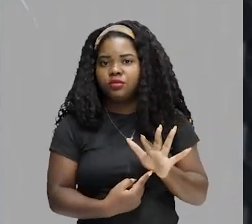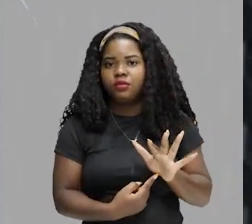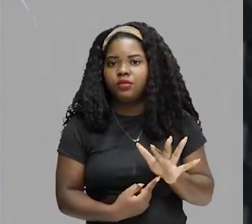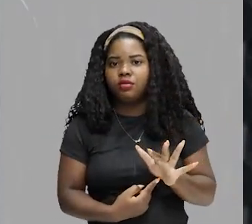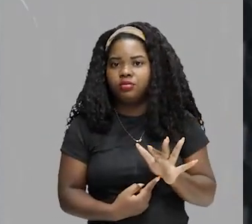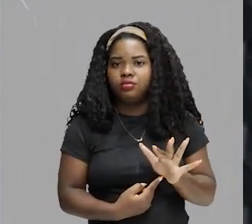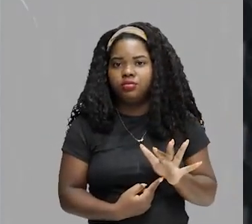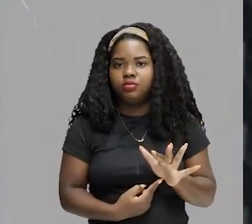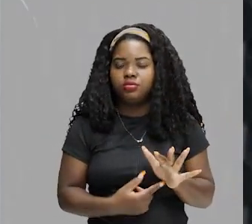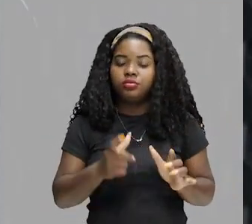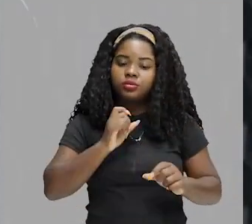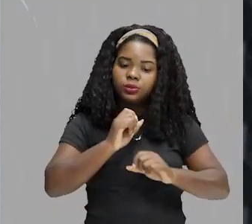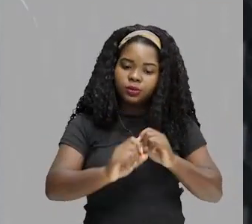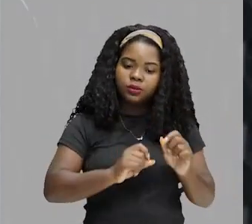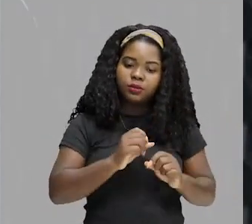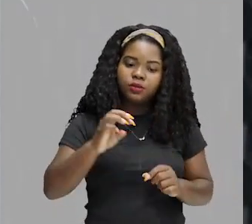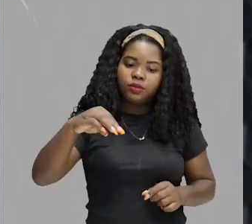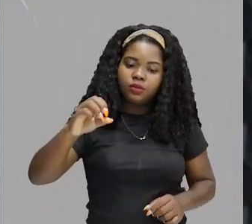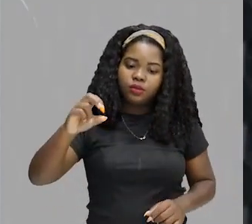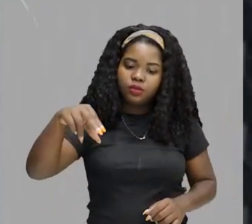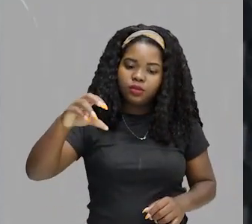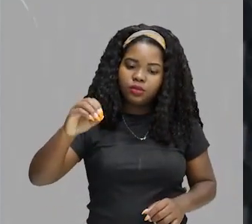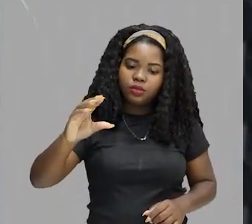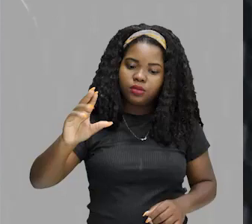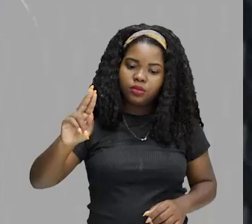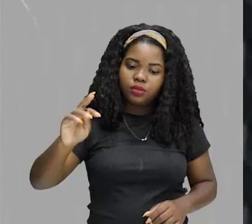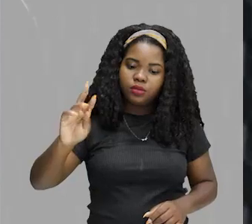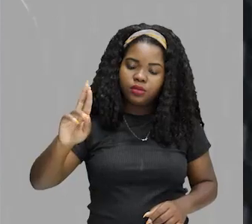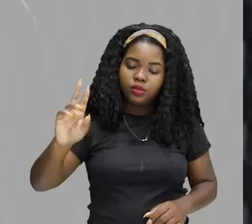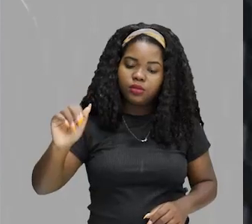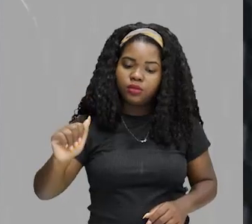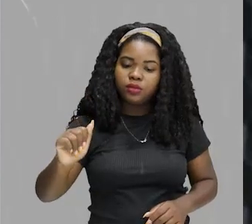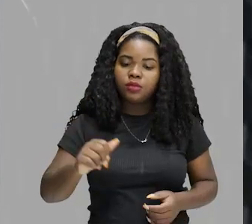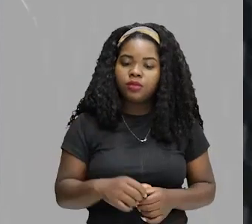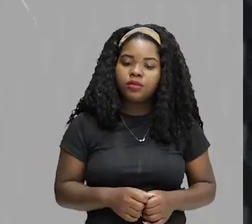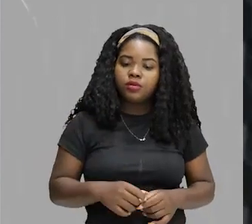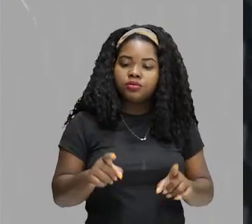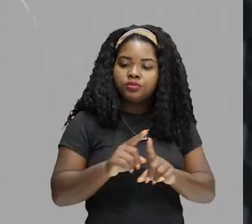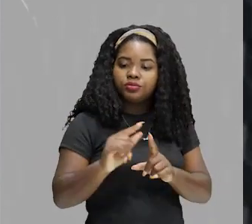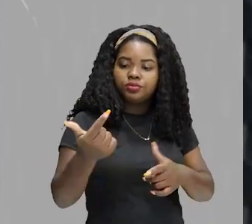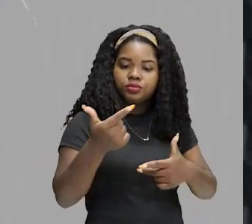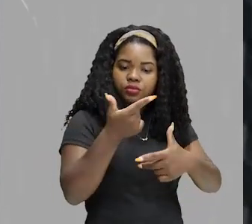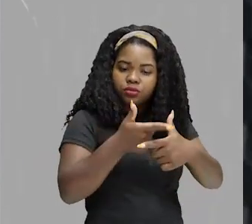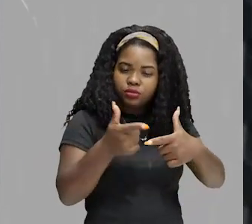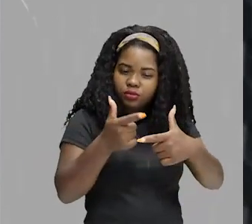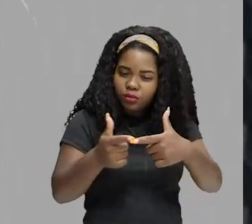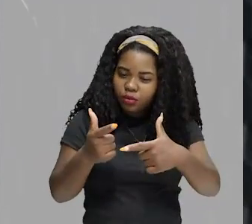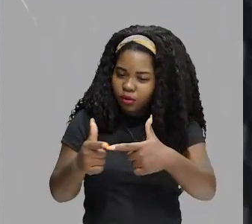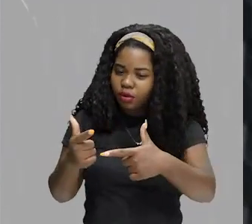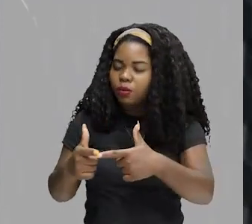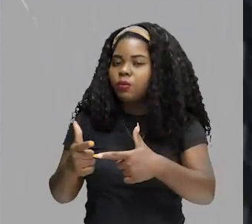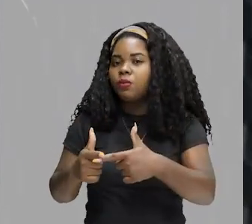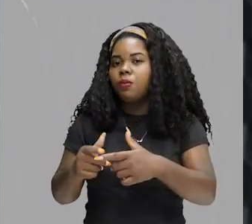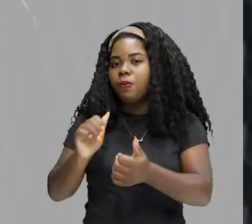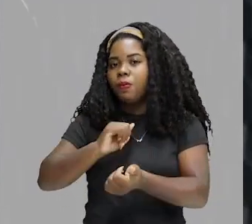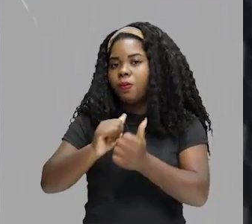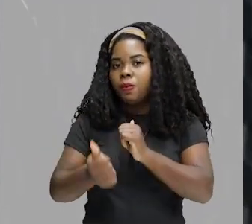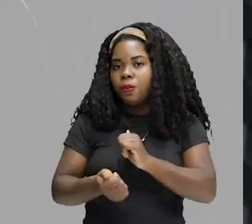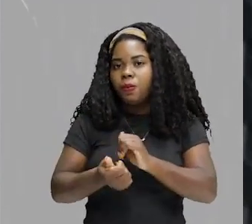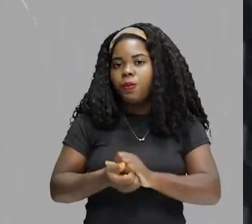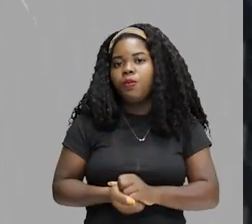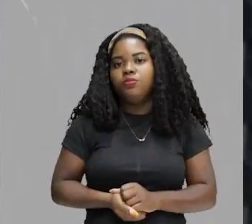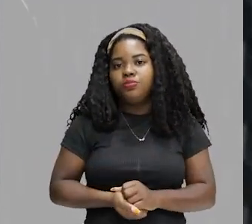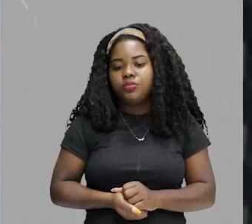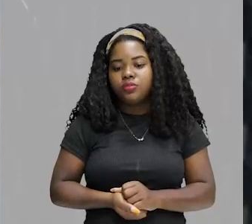aonde? Naquela questão da monocultura. Qual é uma outra problemática que nós temos para o polo aquático? A ausência